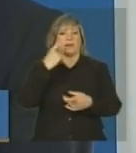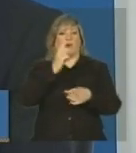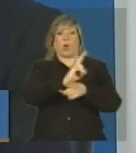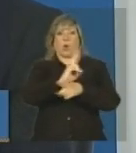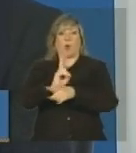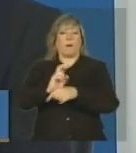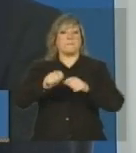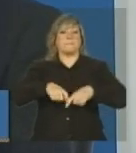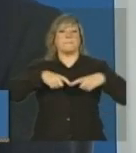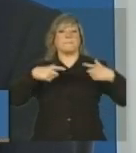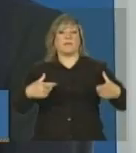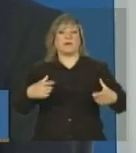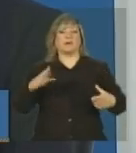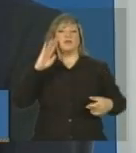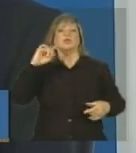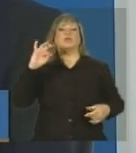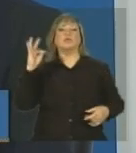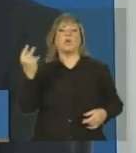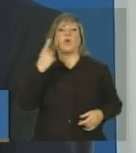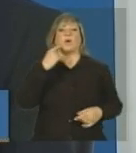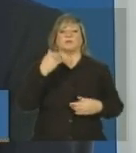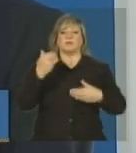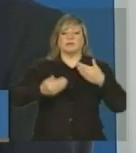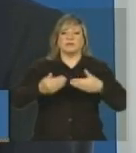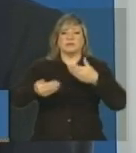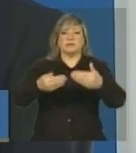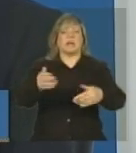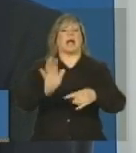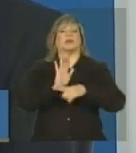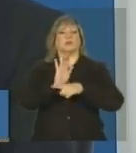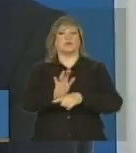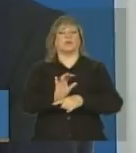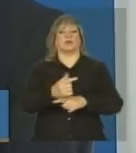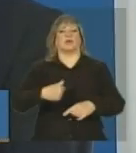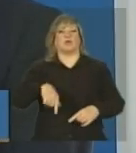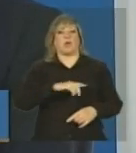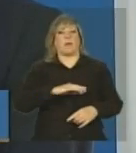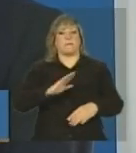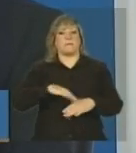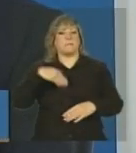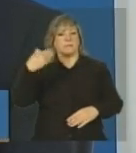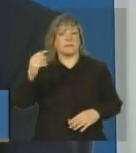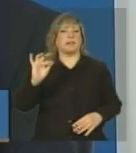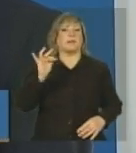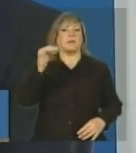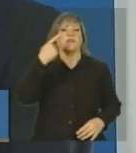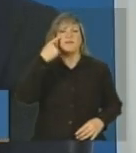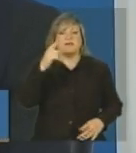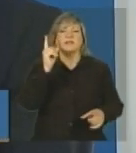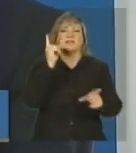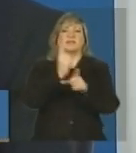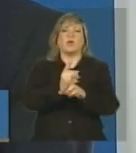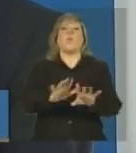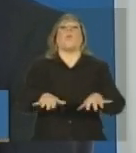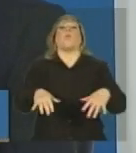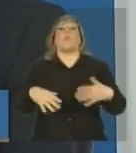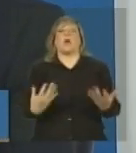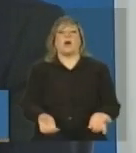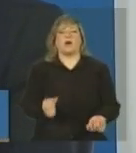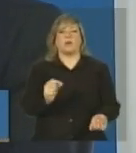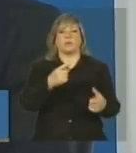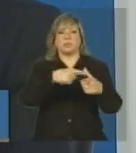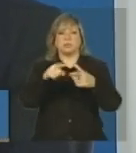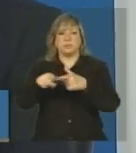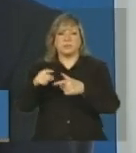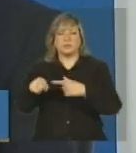sobre todos os processos, possibilitando que mais tarde a gente desenvolva até uma inteligência para identificar quais aspectos, quais rotinas,